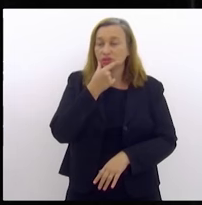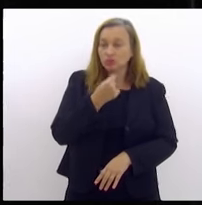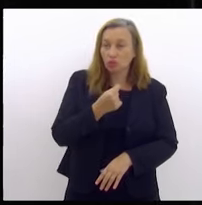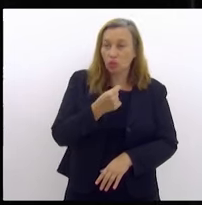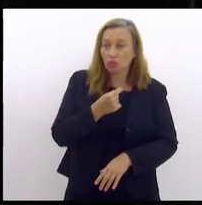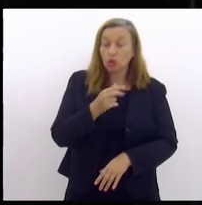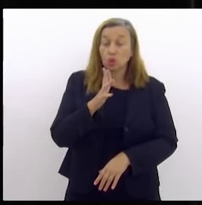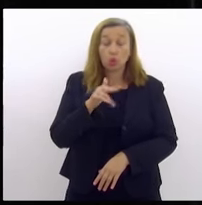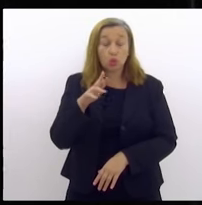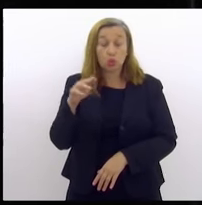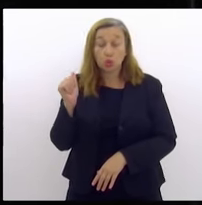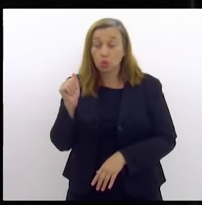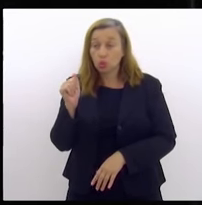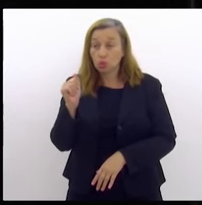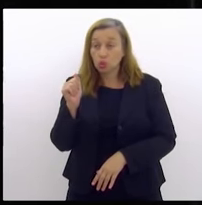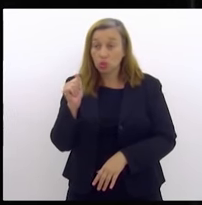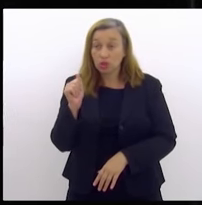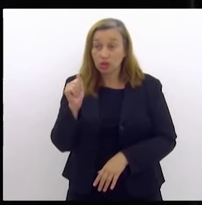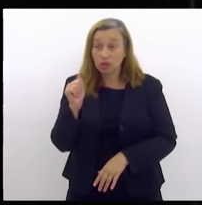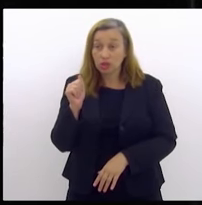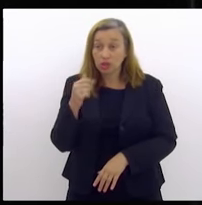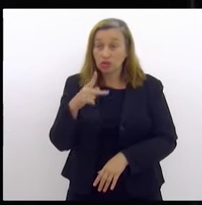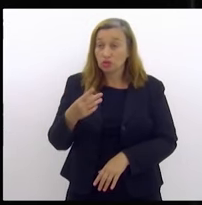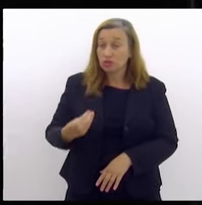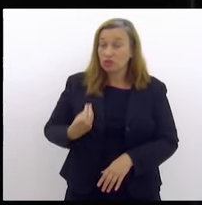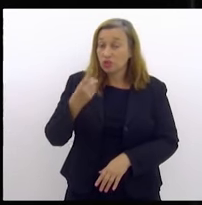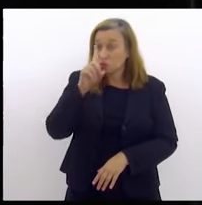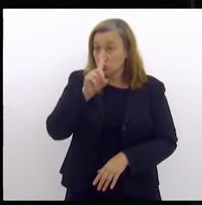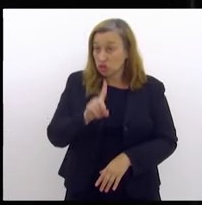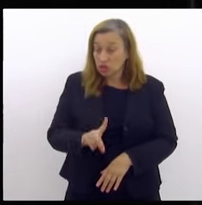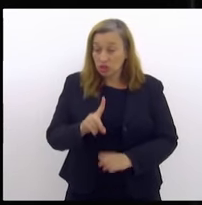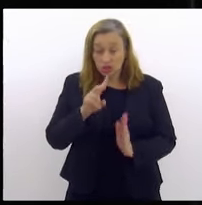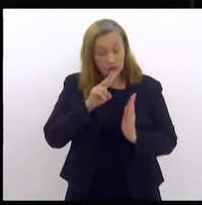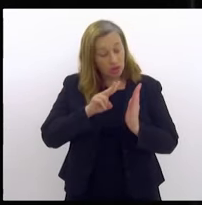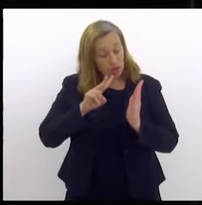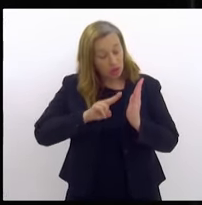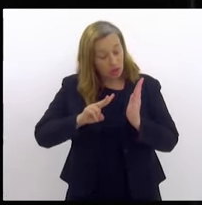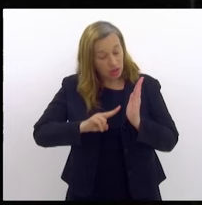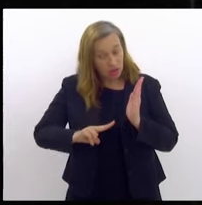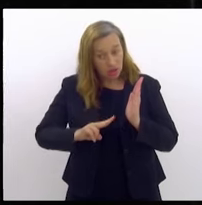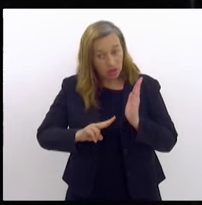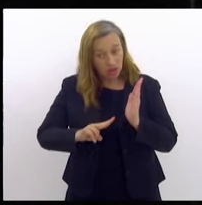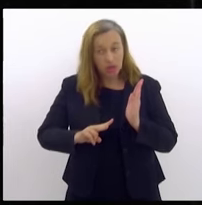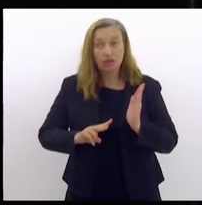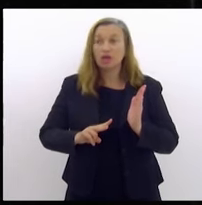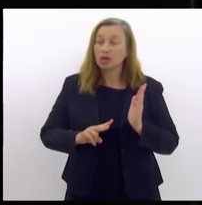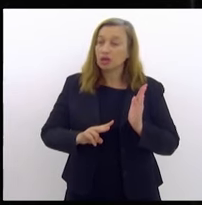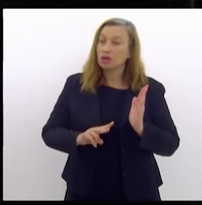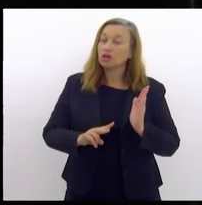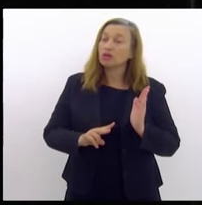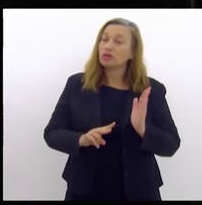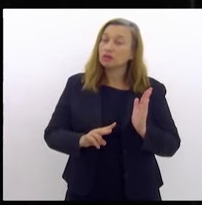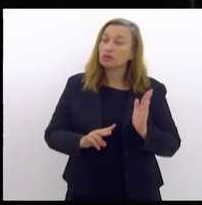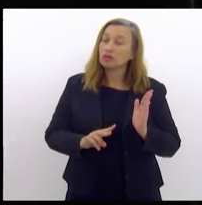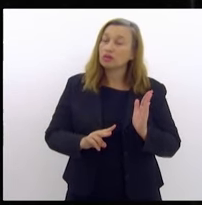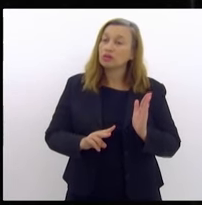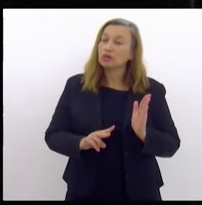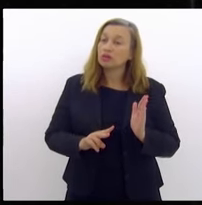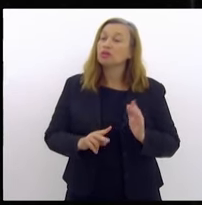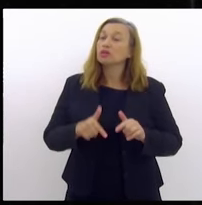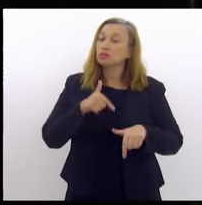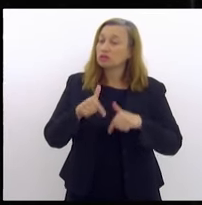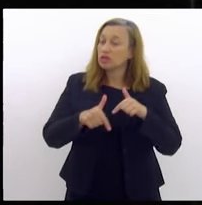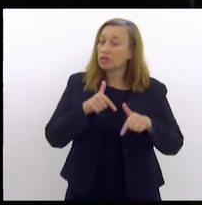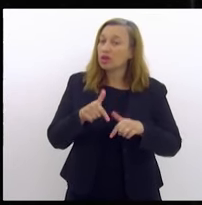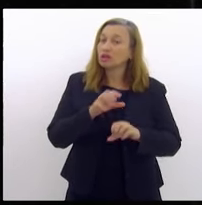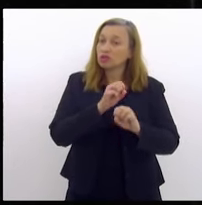que nunca tiveram na sua história o direito a ler o mundo pelas letras, buscar fazer esse trabalho